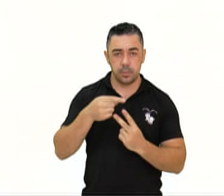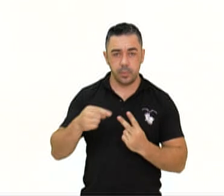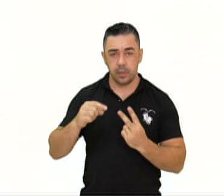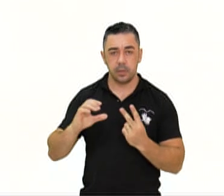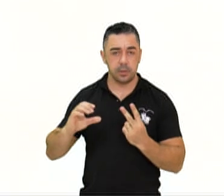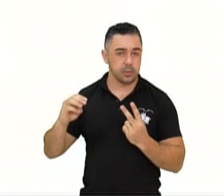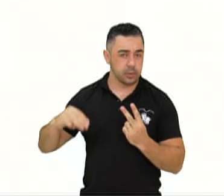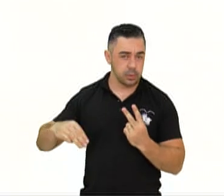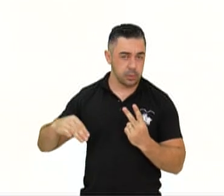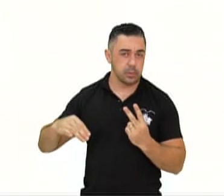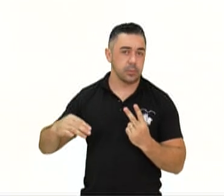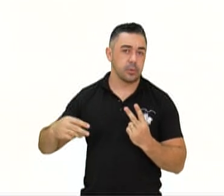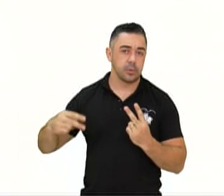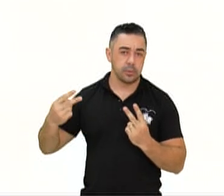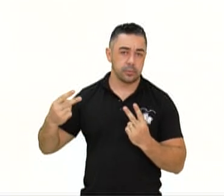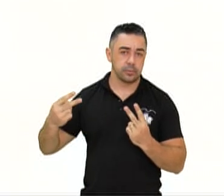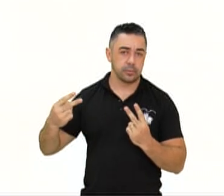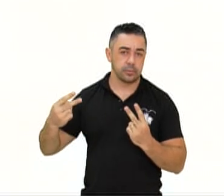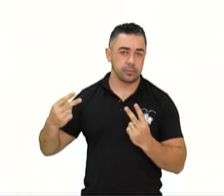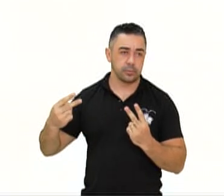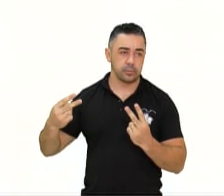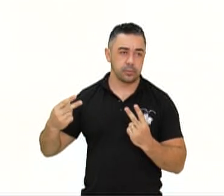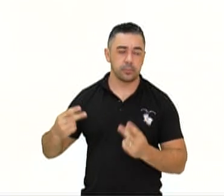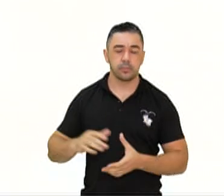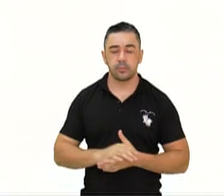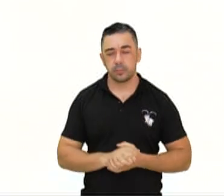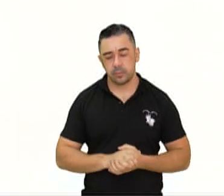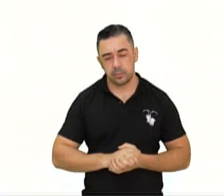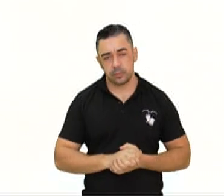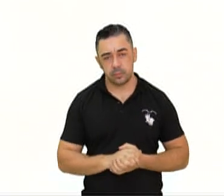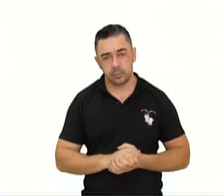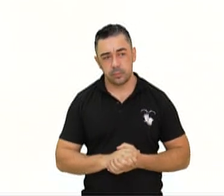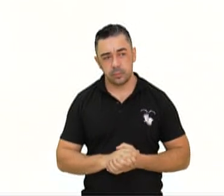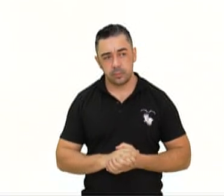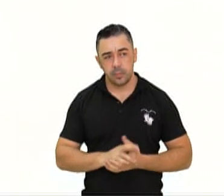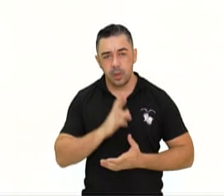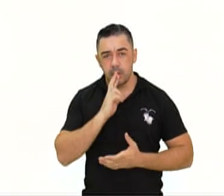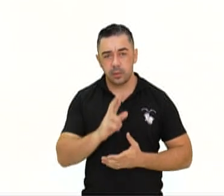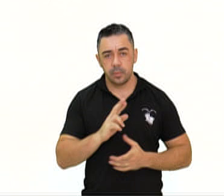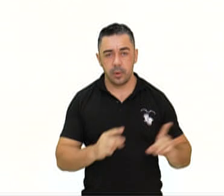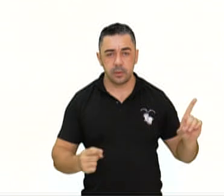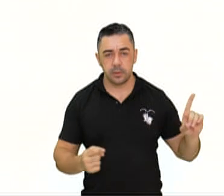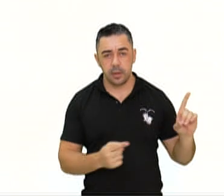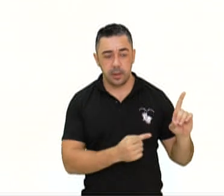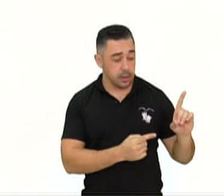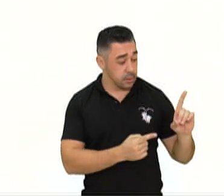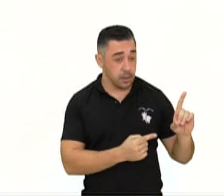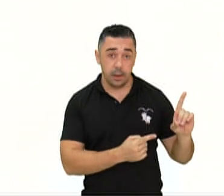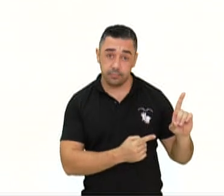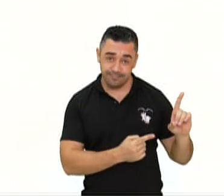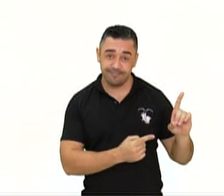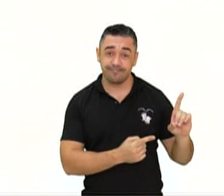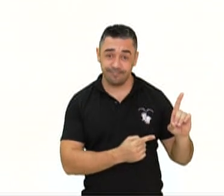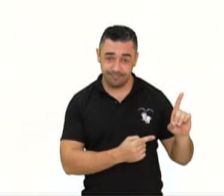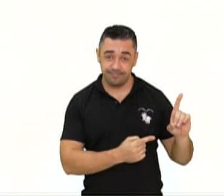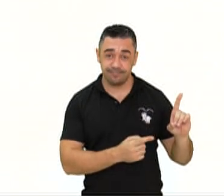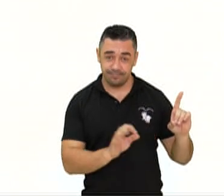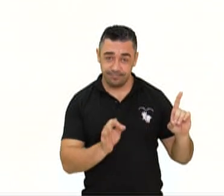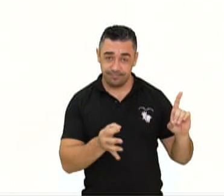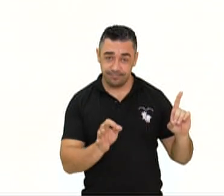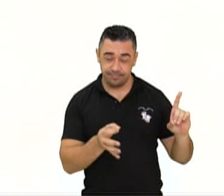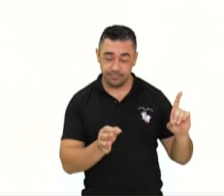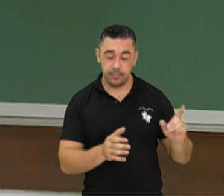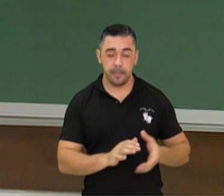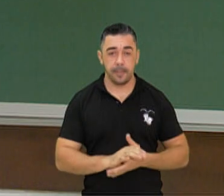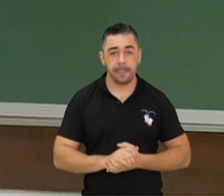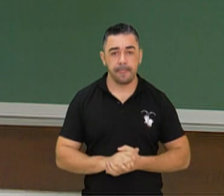área total é 33,6 pi centímetros quadrados, que é exatamente a alternativa D